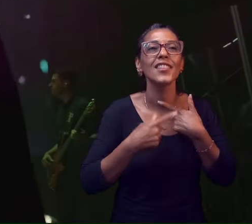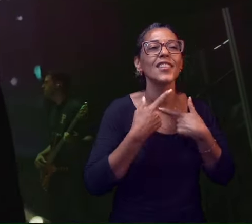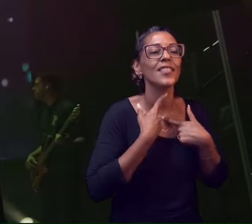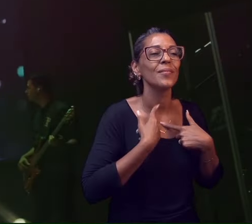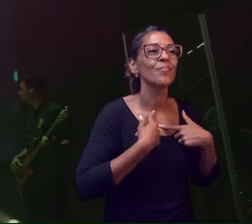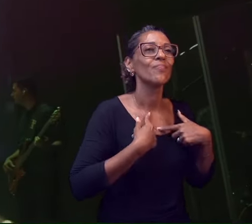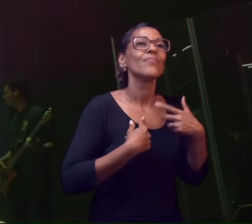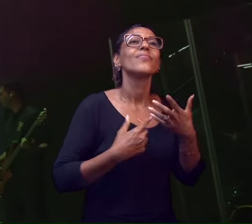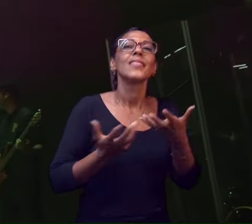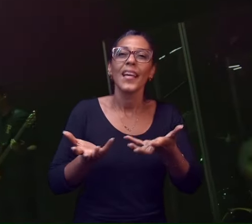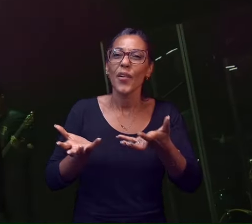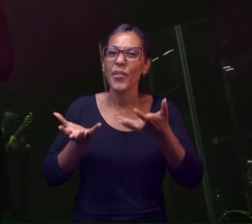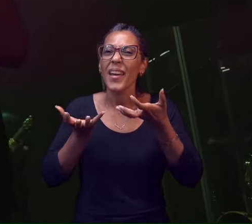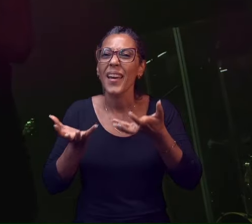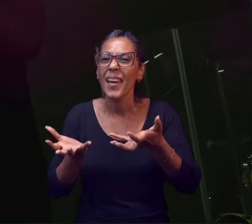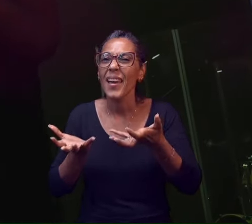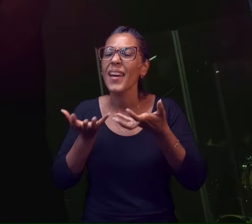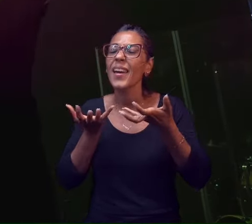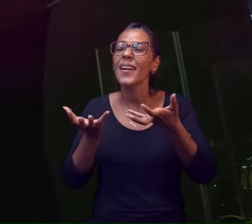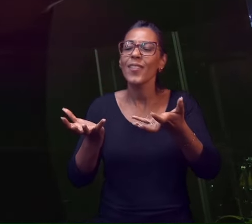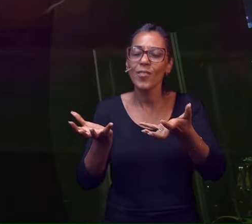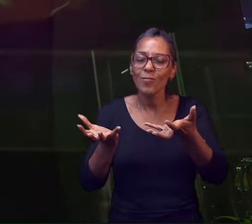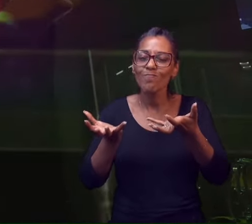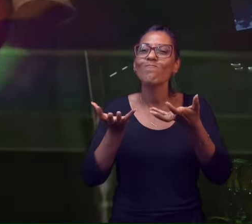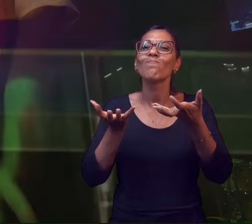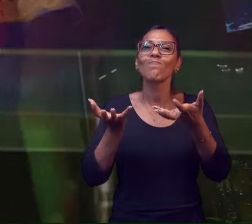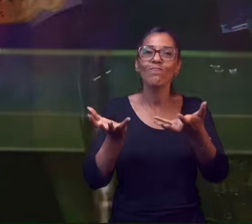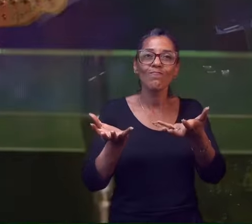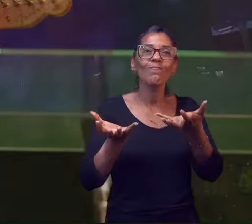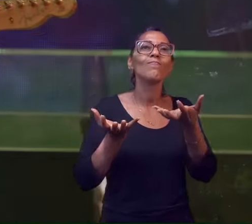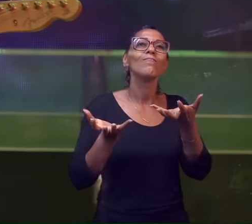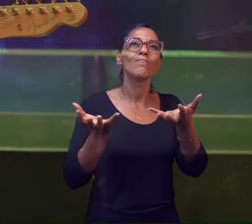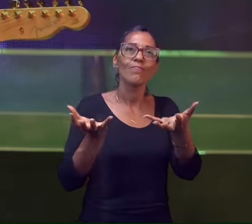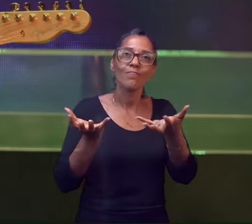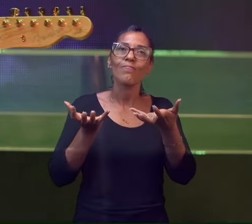eu quero ser